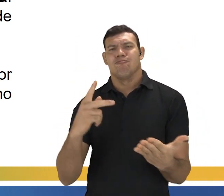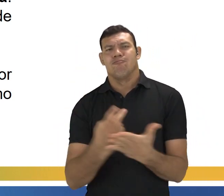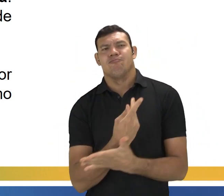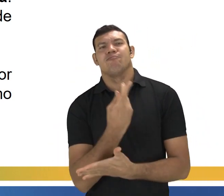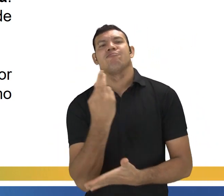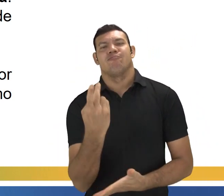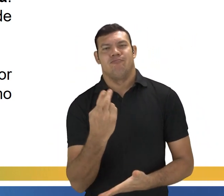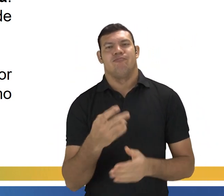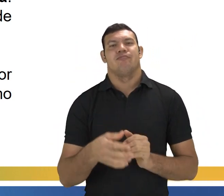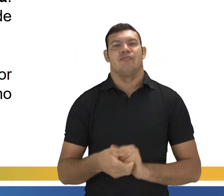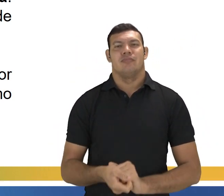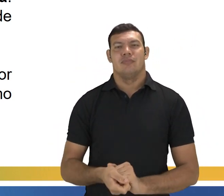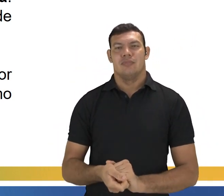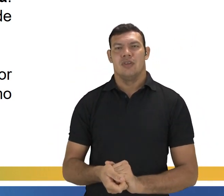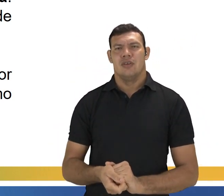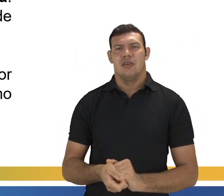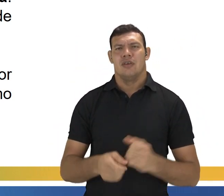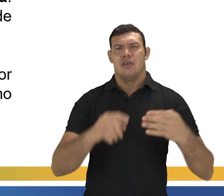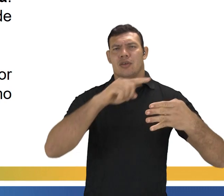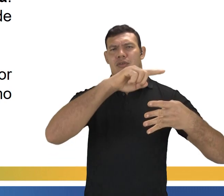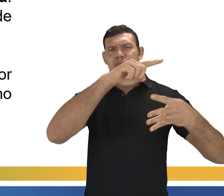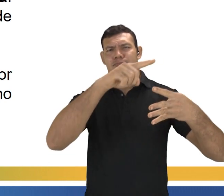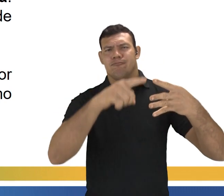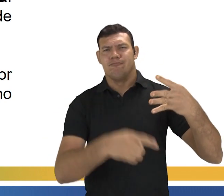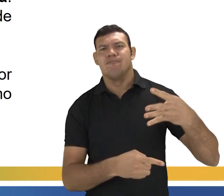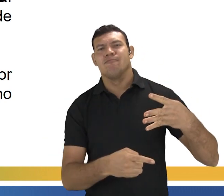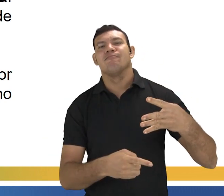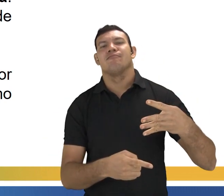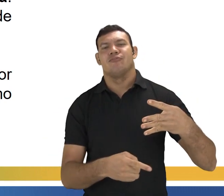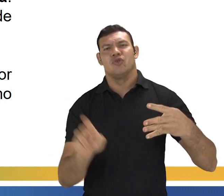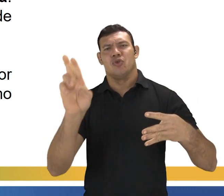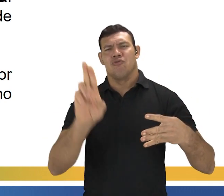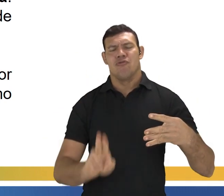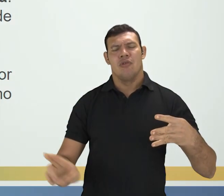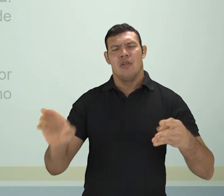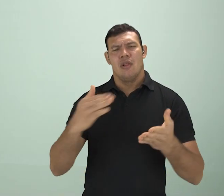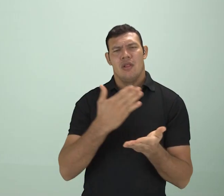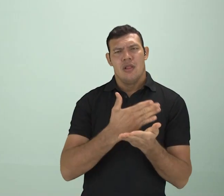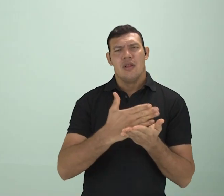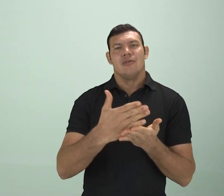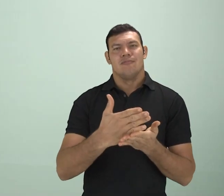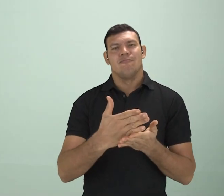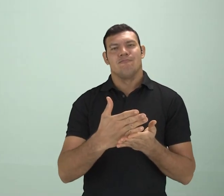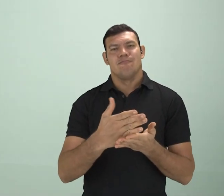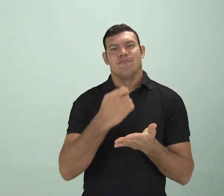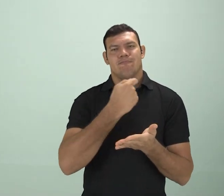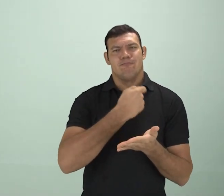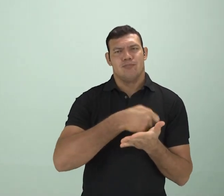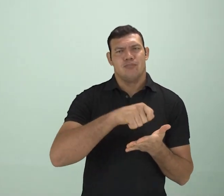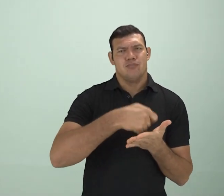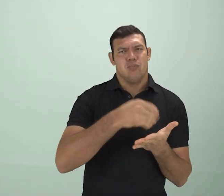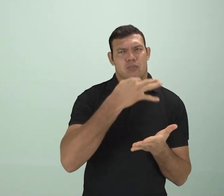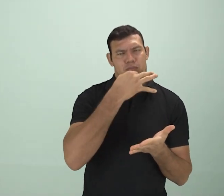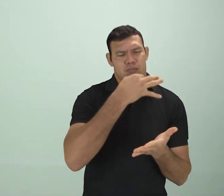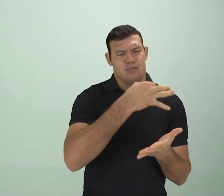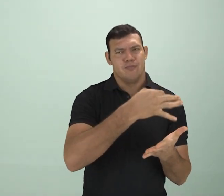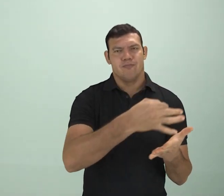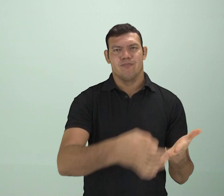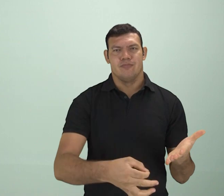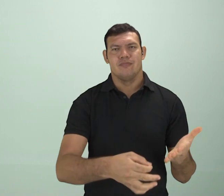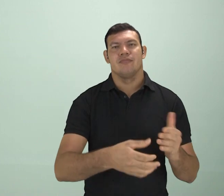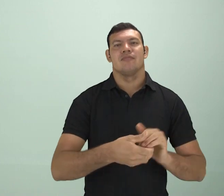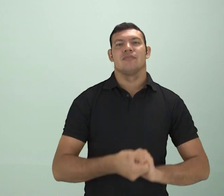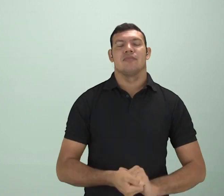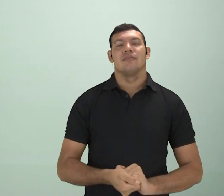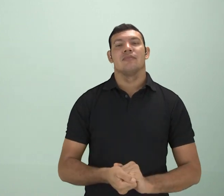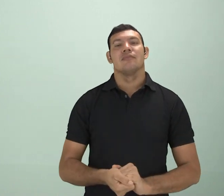operadores argumentativos, são elementos que você pode utilizar para iniciar o seu parágrafo ou para iniciar o momento em que você